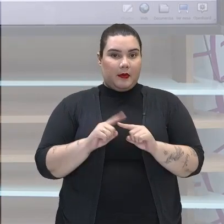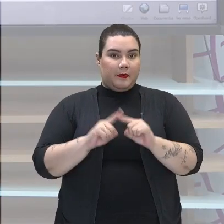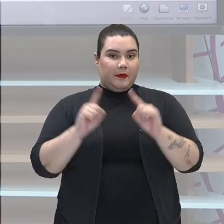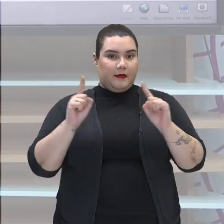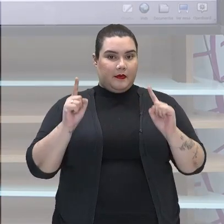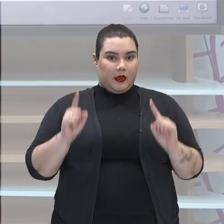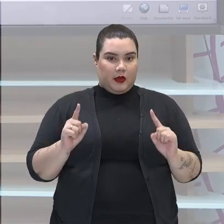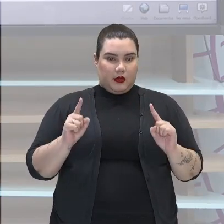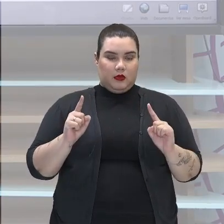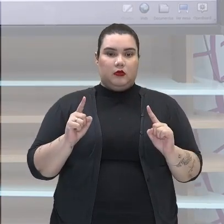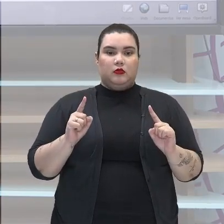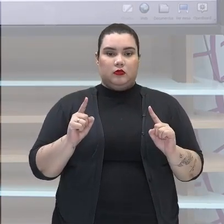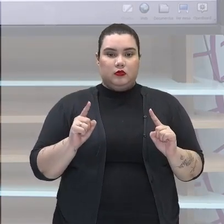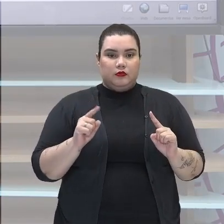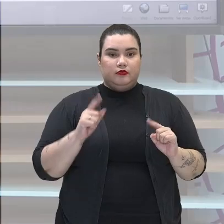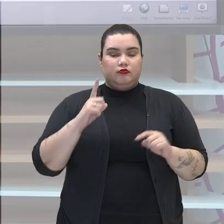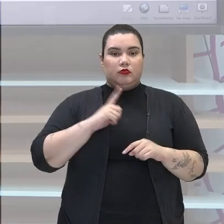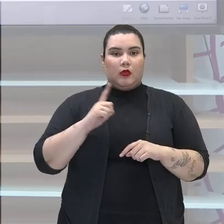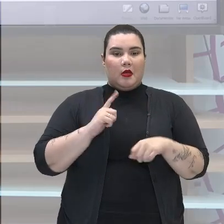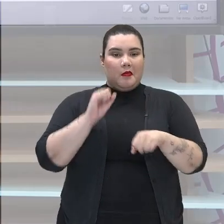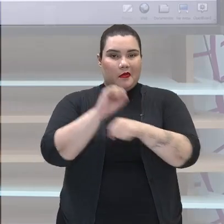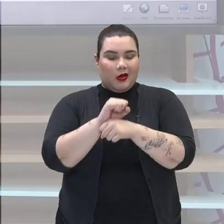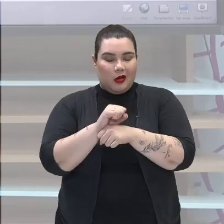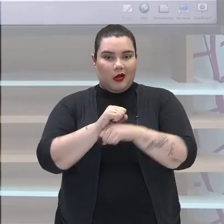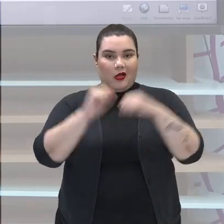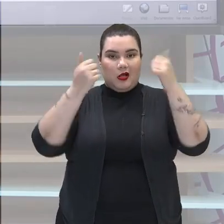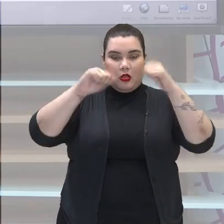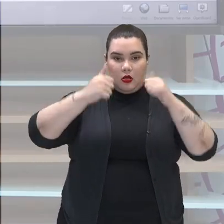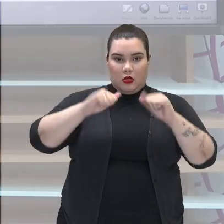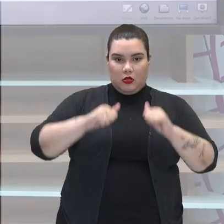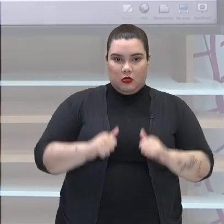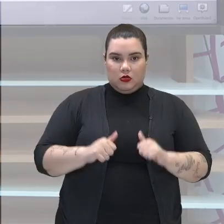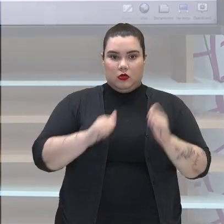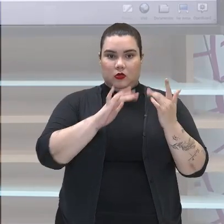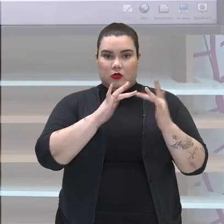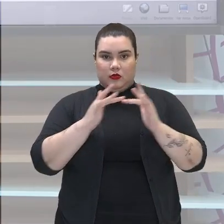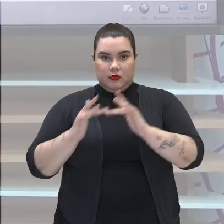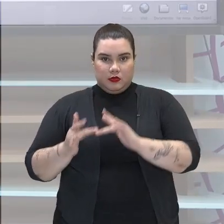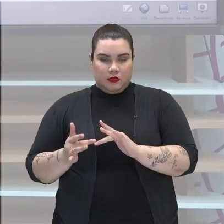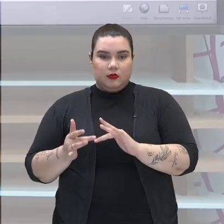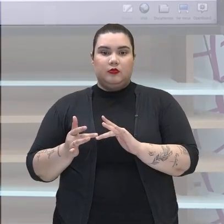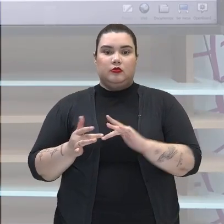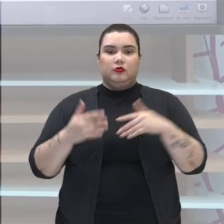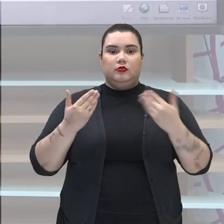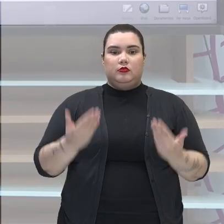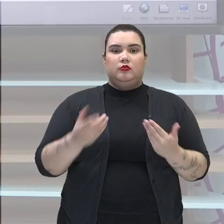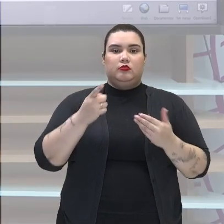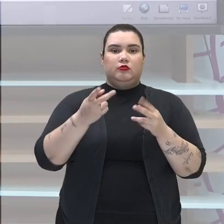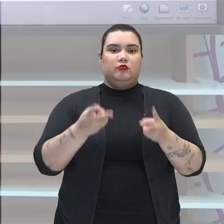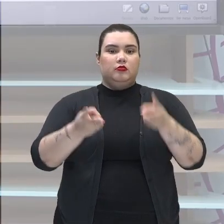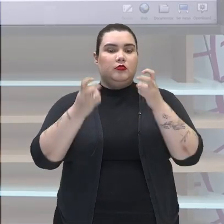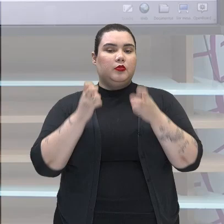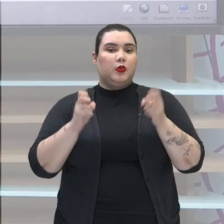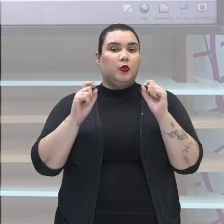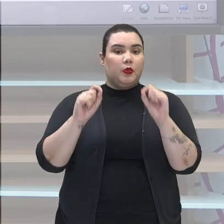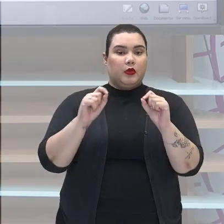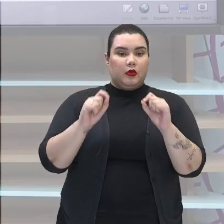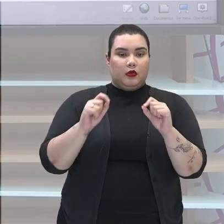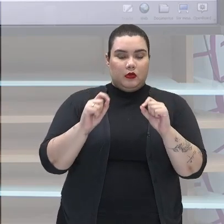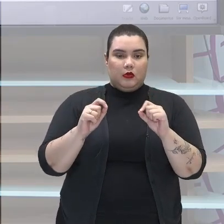Mas quando você para e analisa o contexto, você identifica o quê?